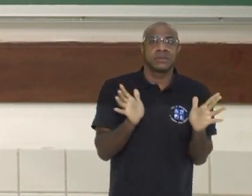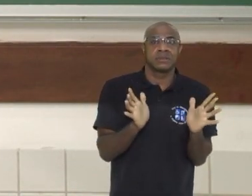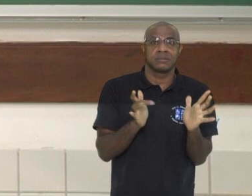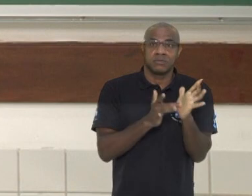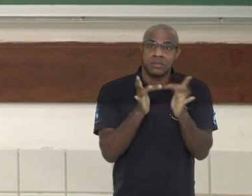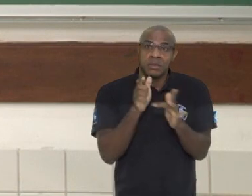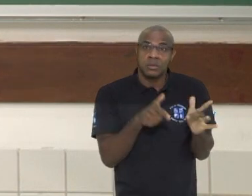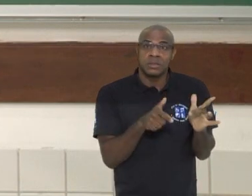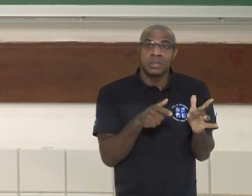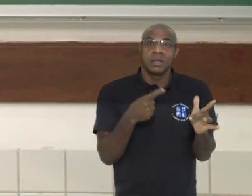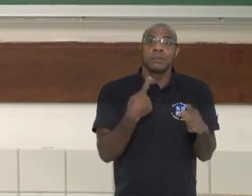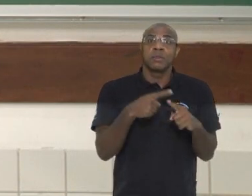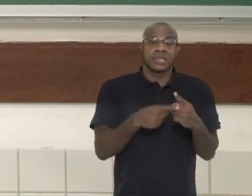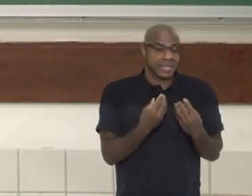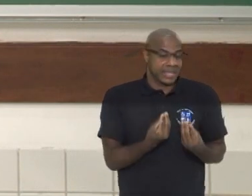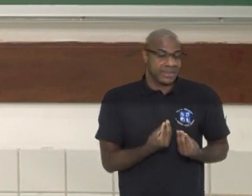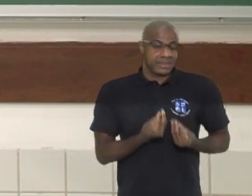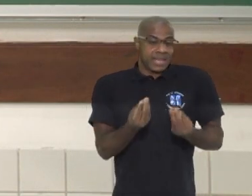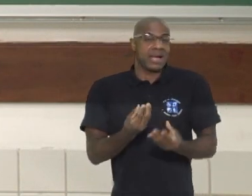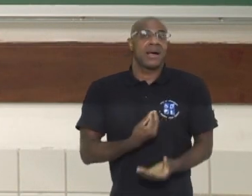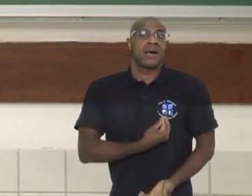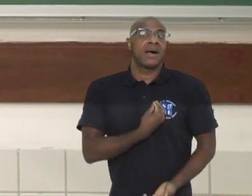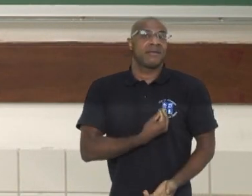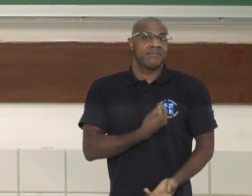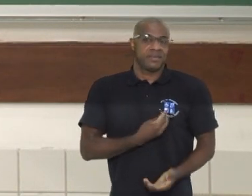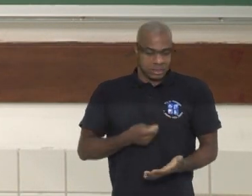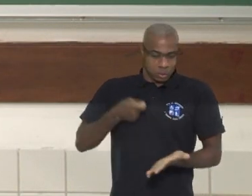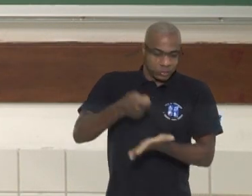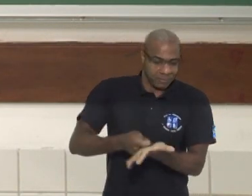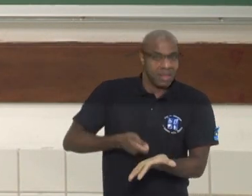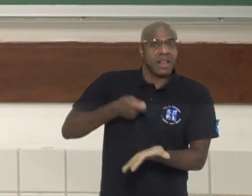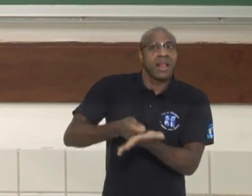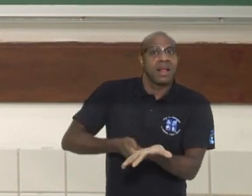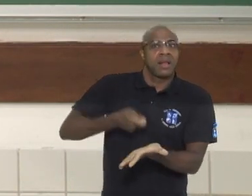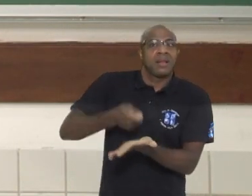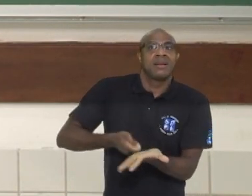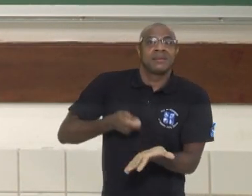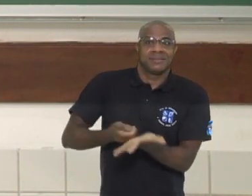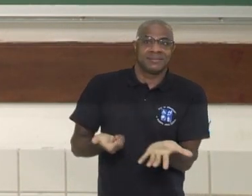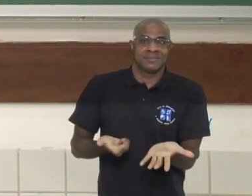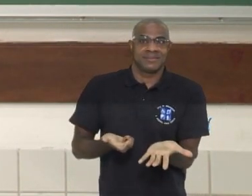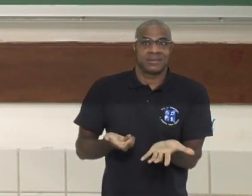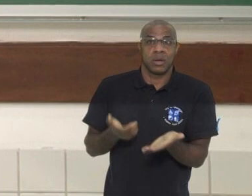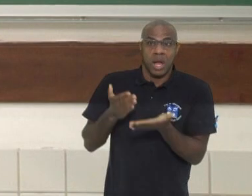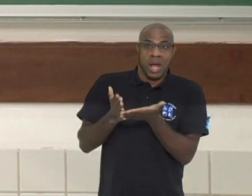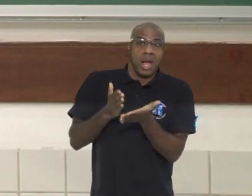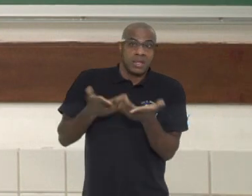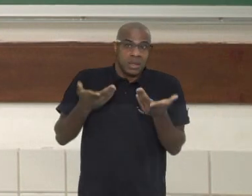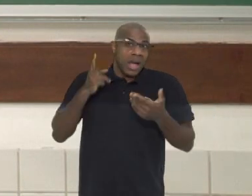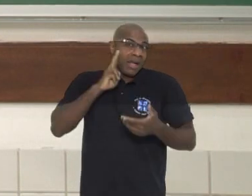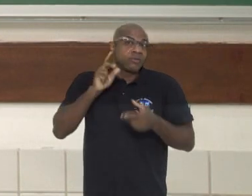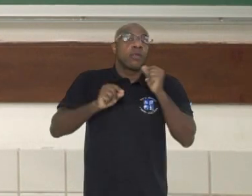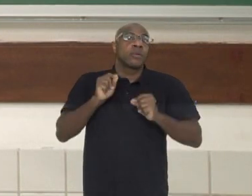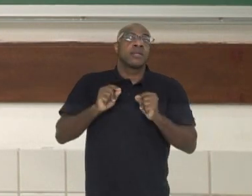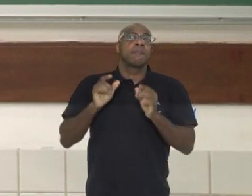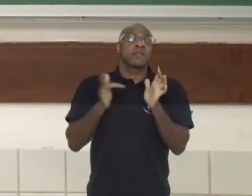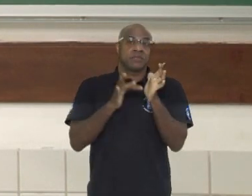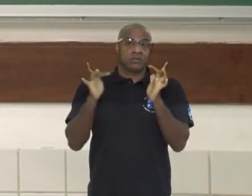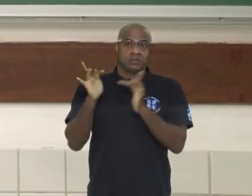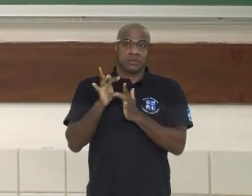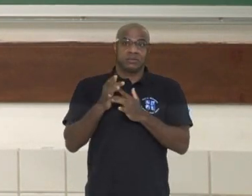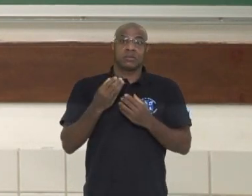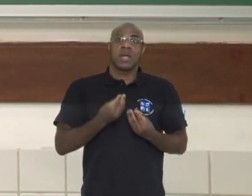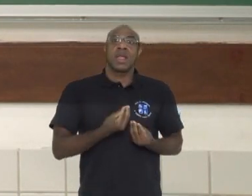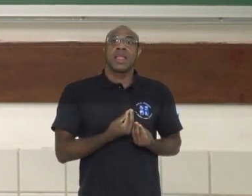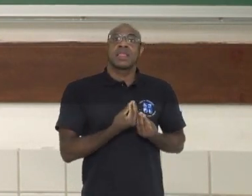um povo. Então, no cristianismo, Jesus Cristo morreu pela humanidade. Na obra, Tiradentes morreu